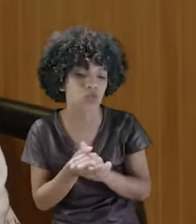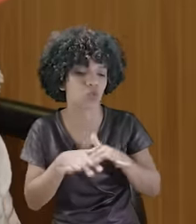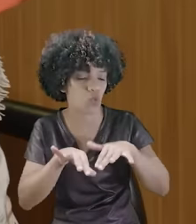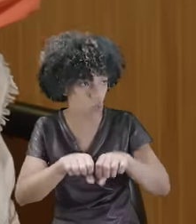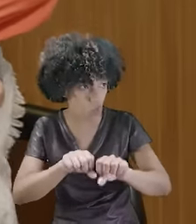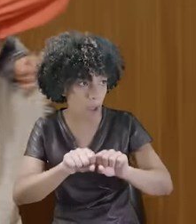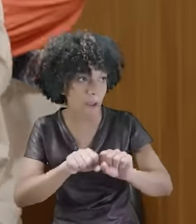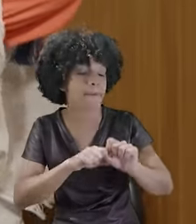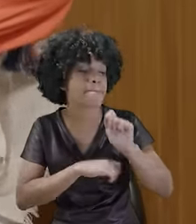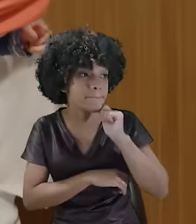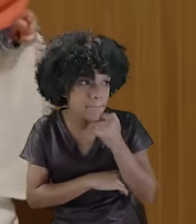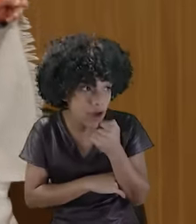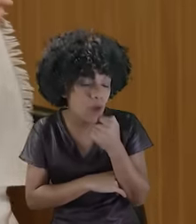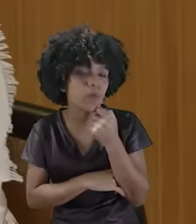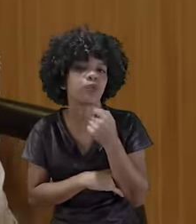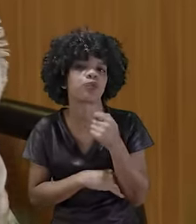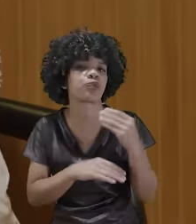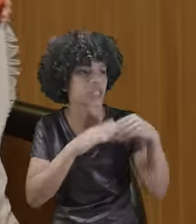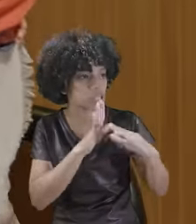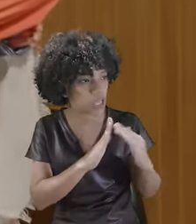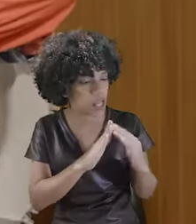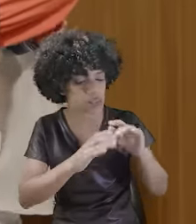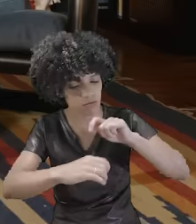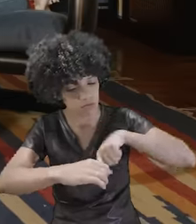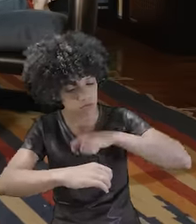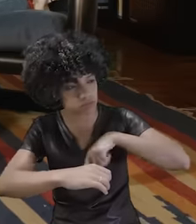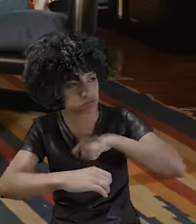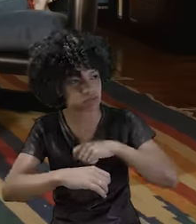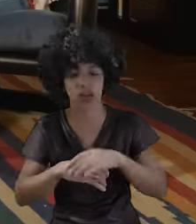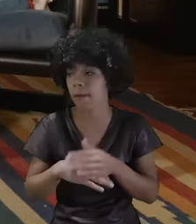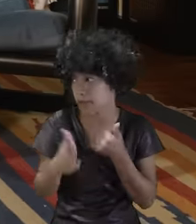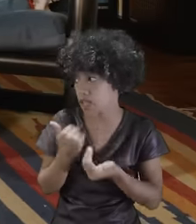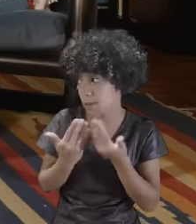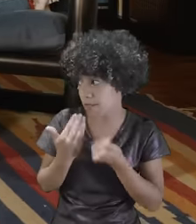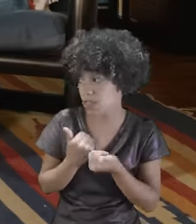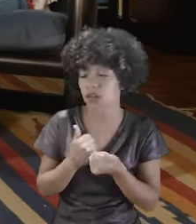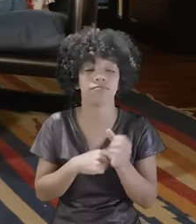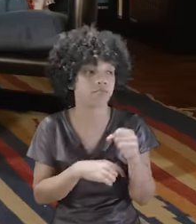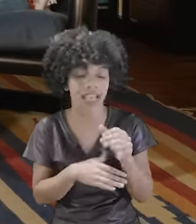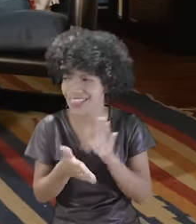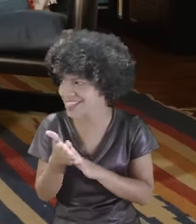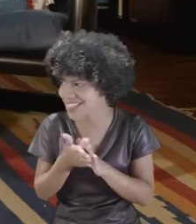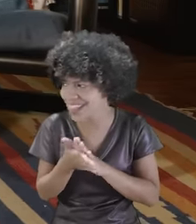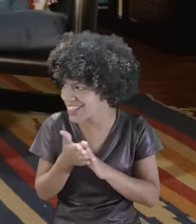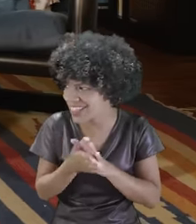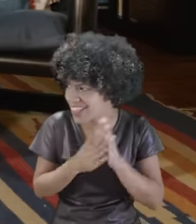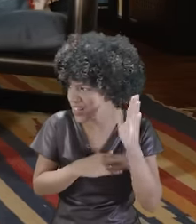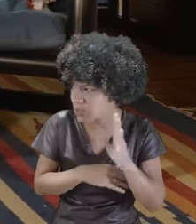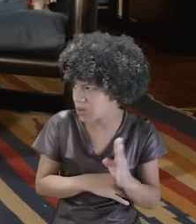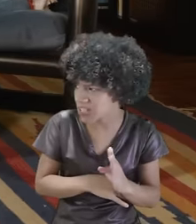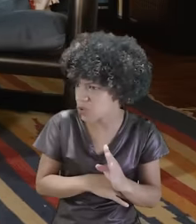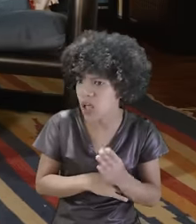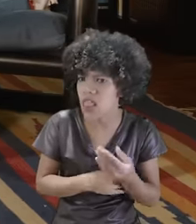pão para mim em casa e comecei a fazer em casa a comida para comprar se alimentar sem nada que nada do